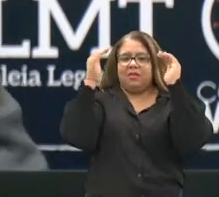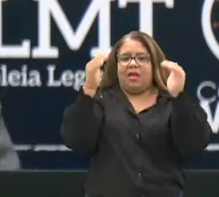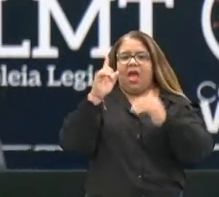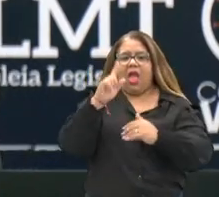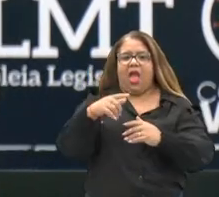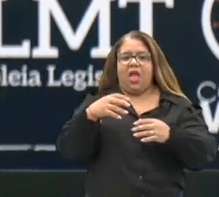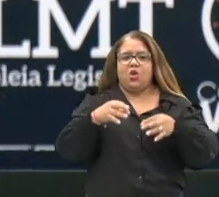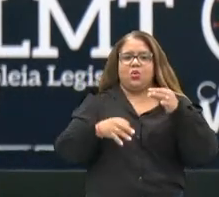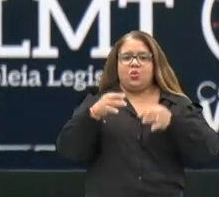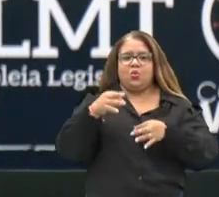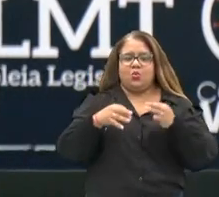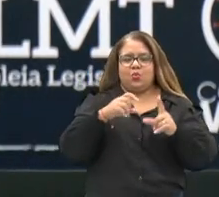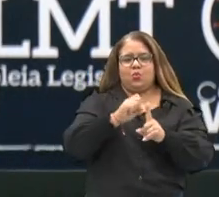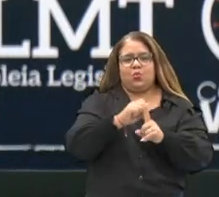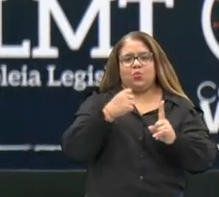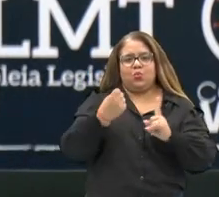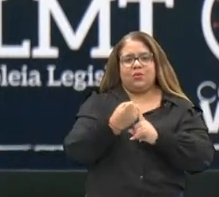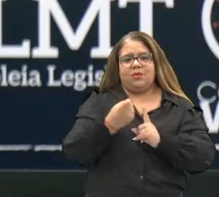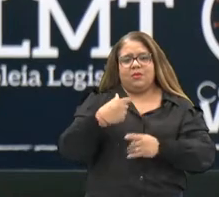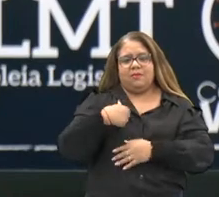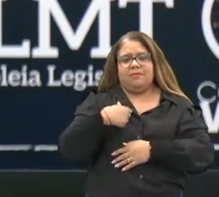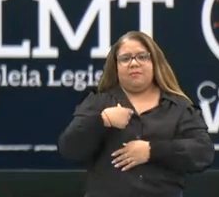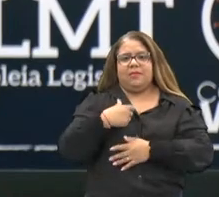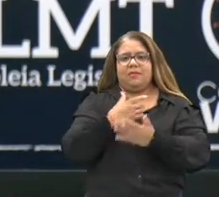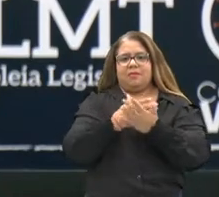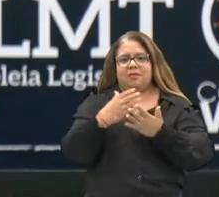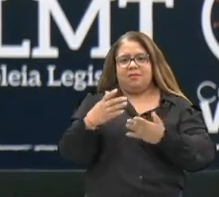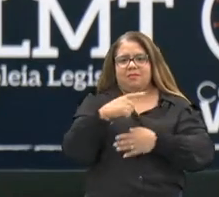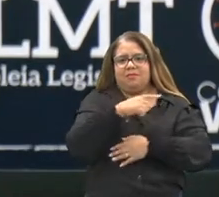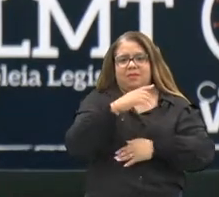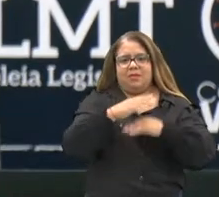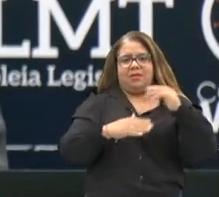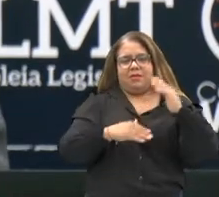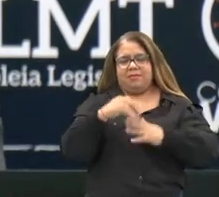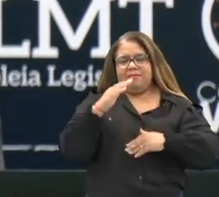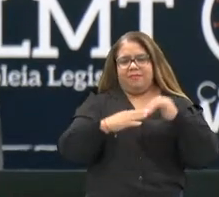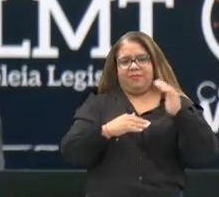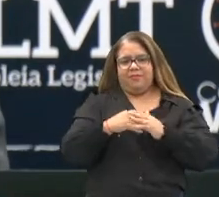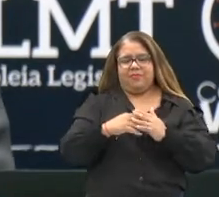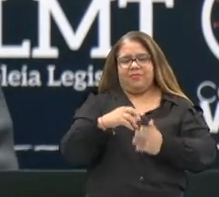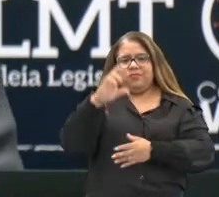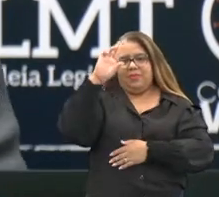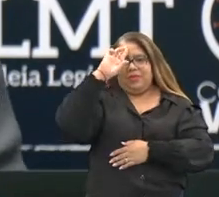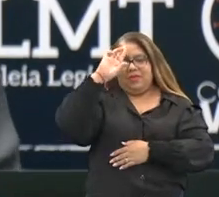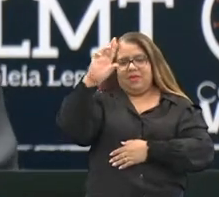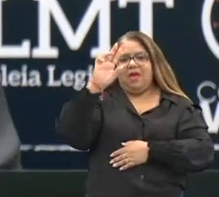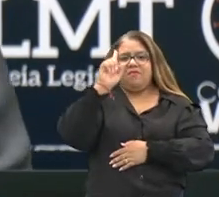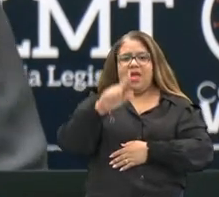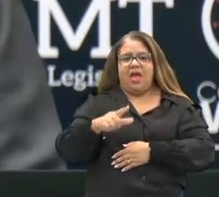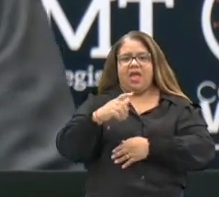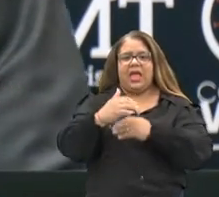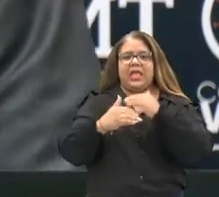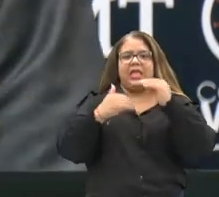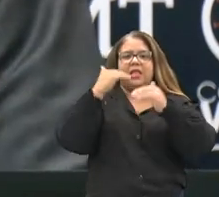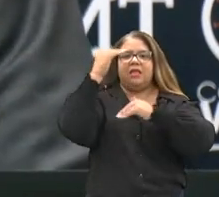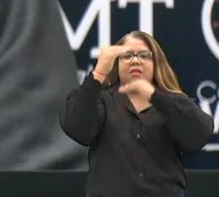social. Iniciou minha fala dizendo que a maior habilidade do líder é desenvolver